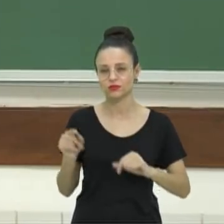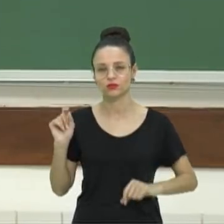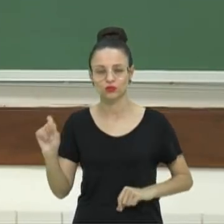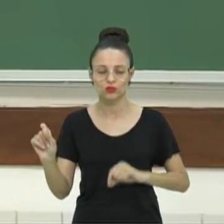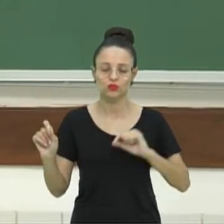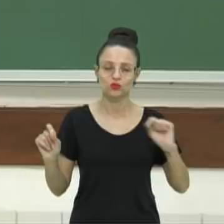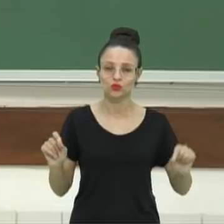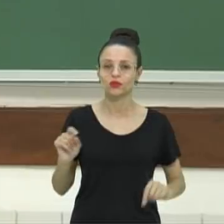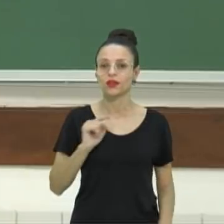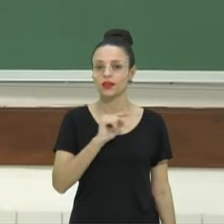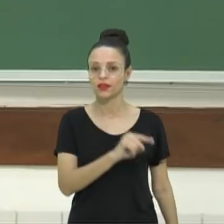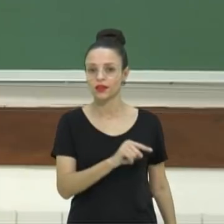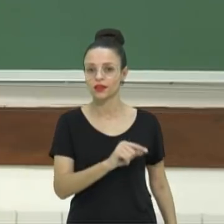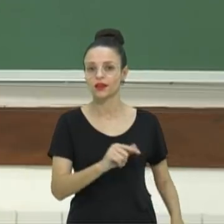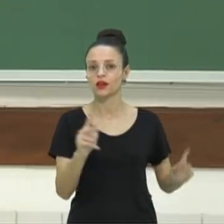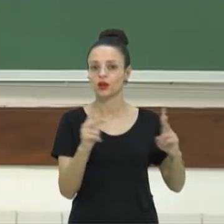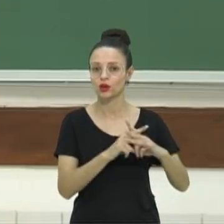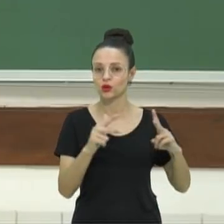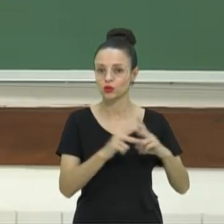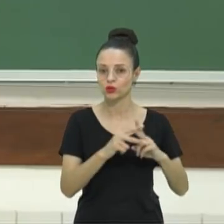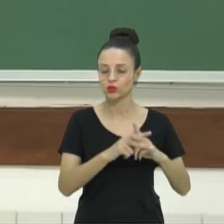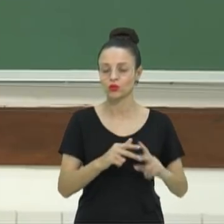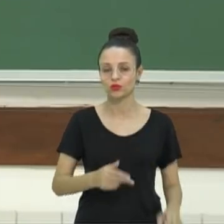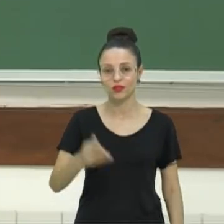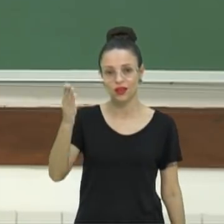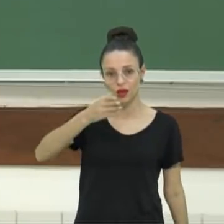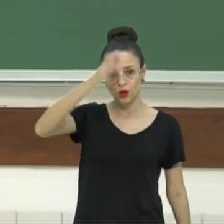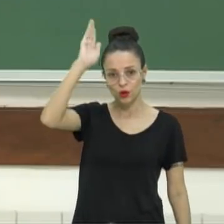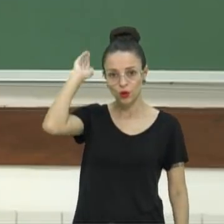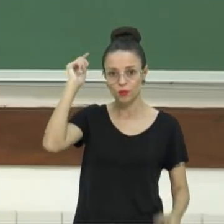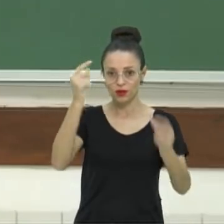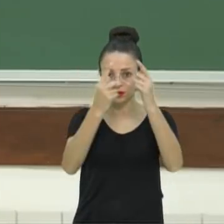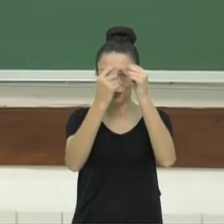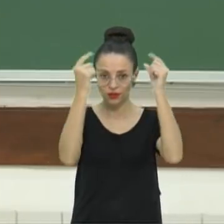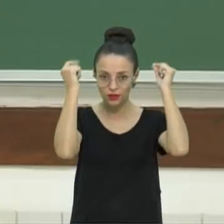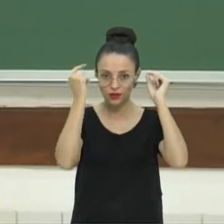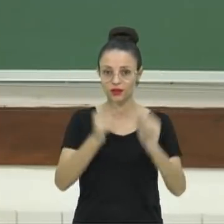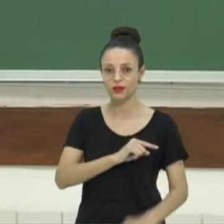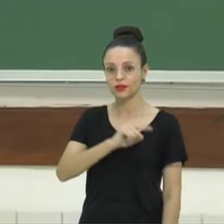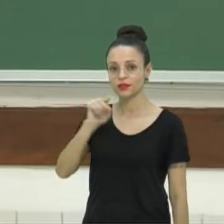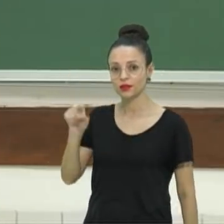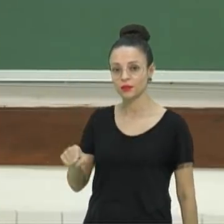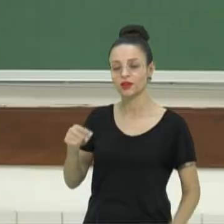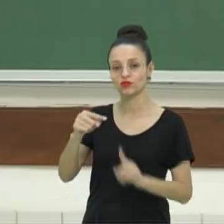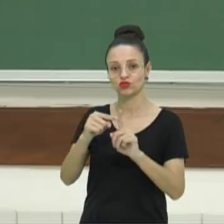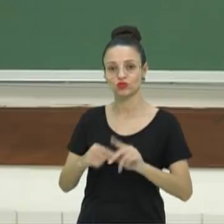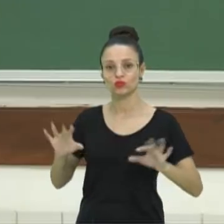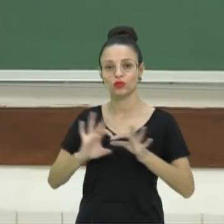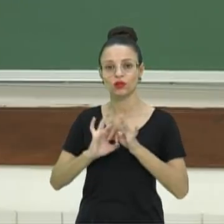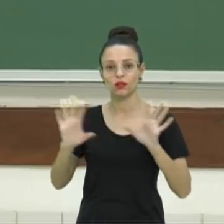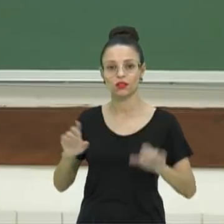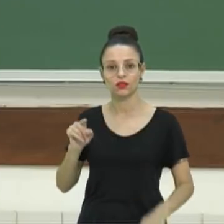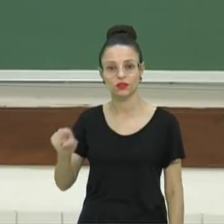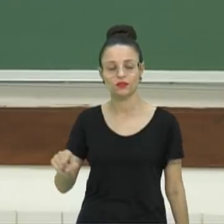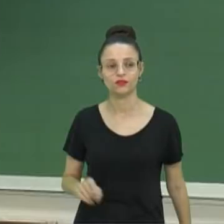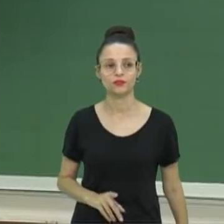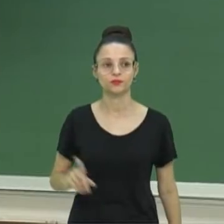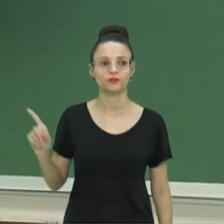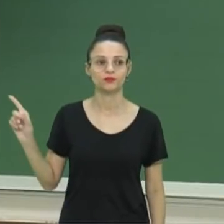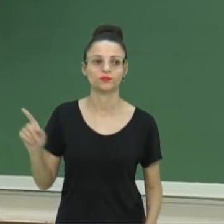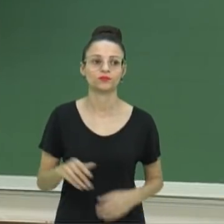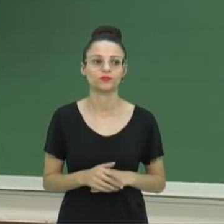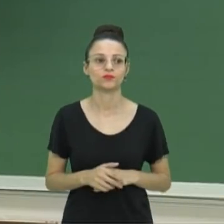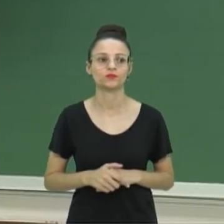as lutas greco-romana e estilo livre, que é o wrestling. Então, aqui na animação está retratado